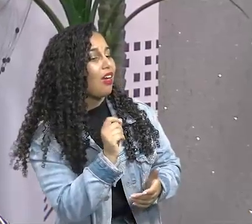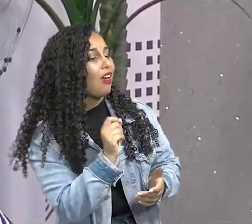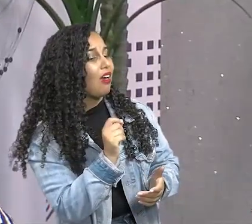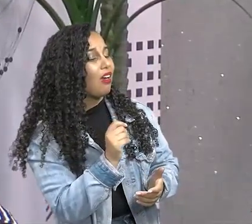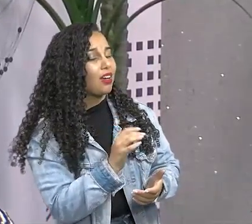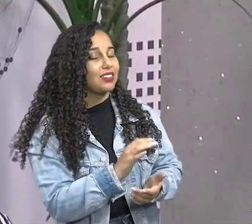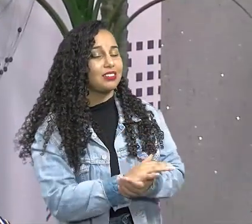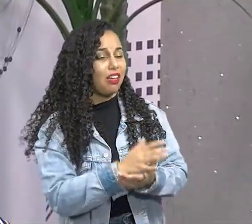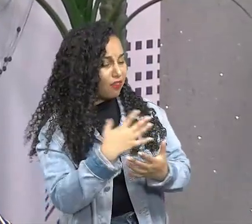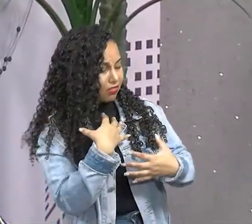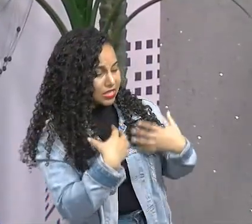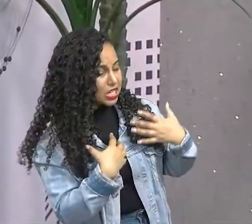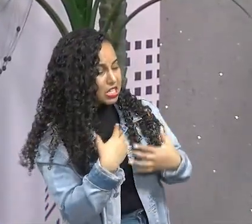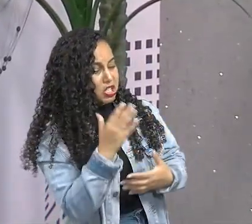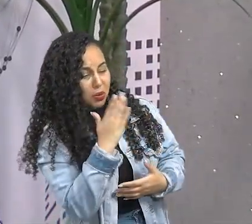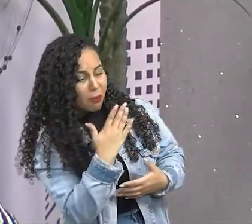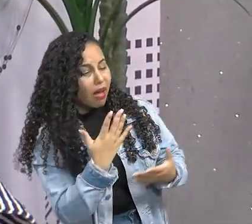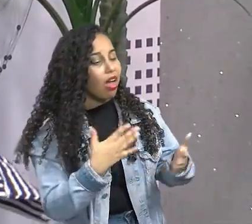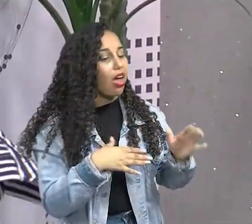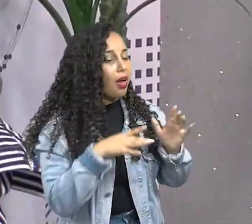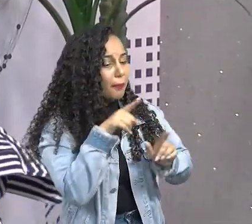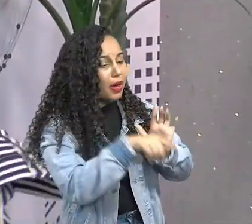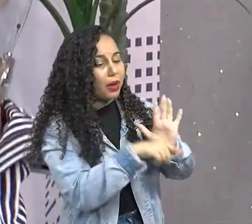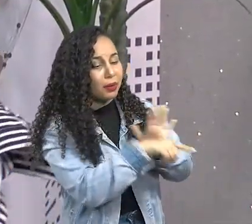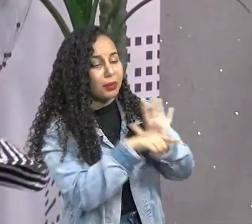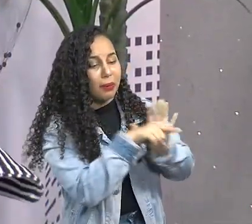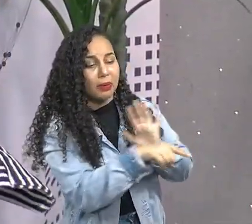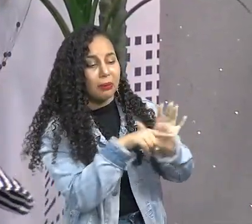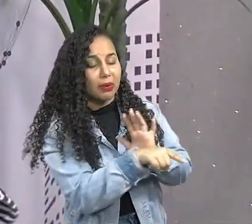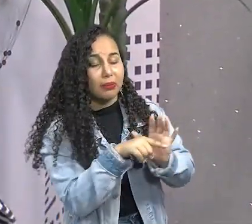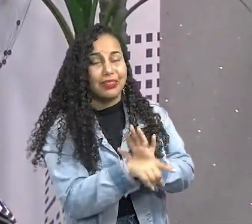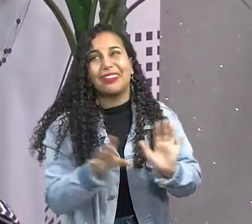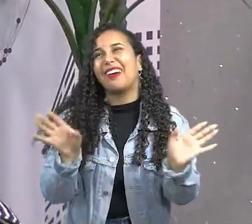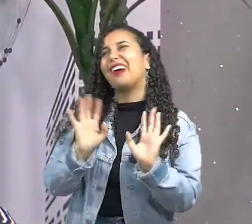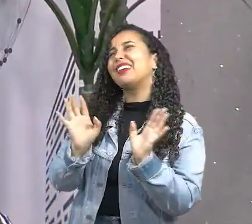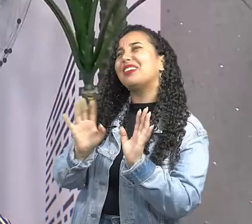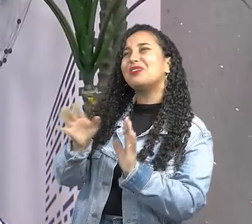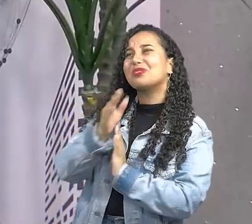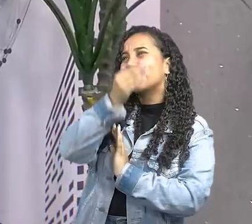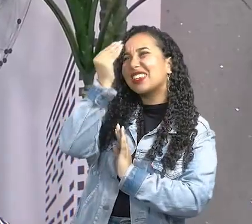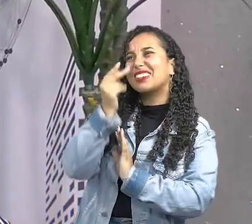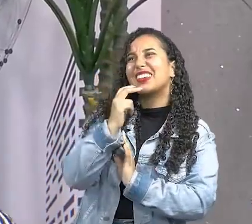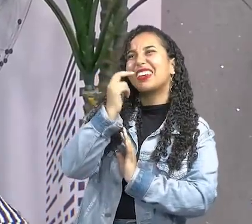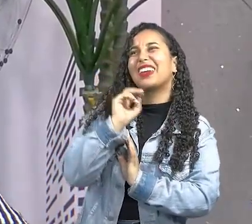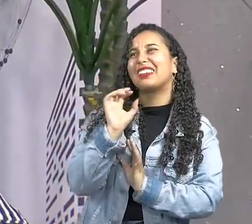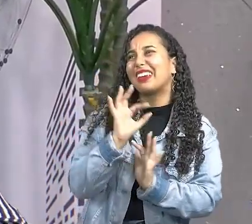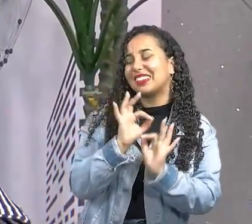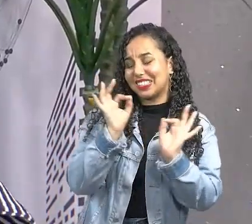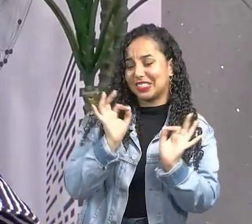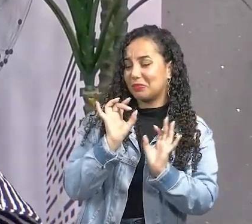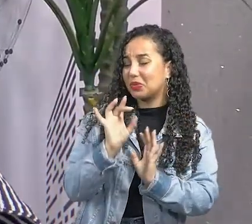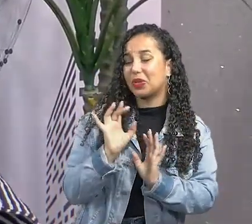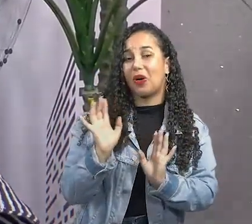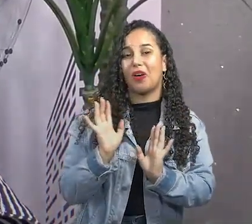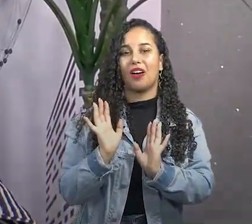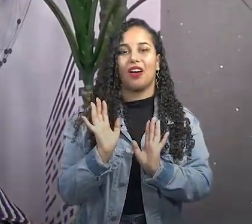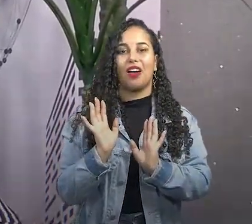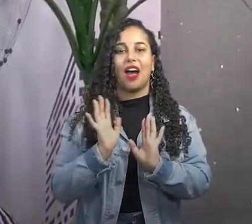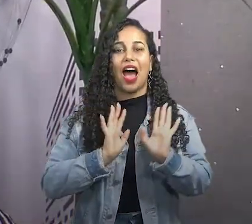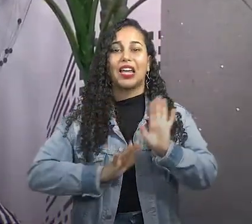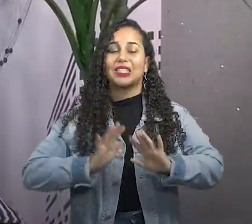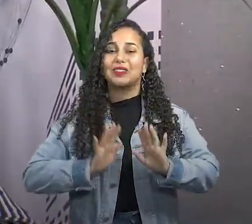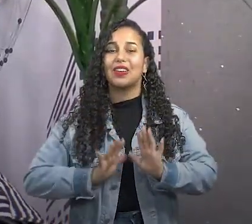Aconteceu alguma coisa, alguma decepção? Falei: não, eu esqueci, falei mais alto aqui um pouquinho. Ou então eu